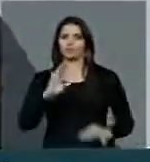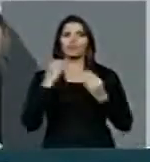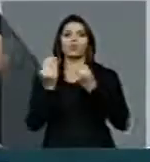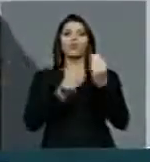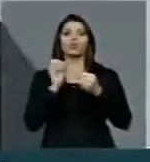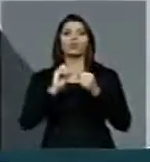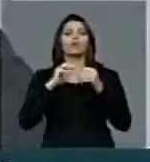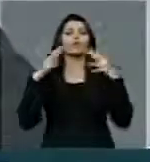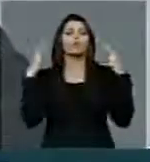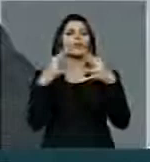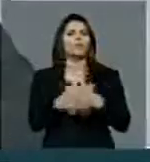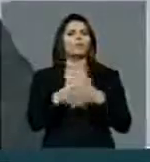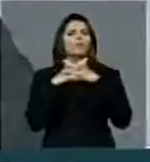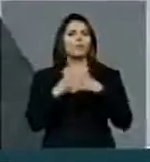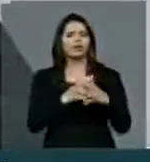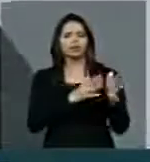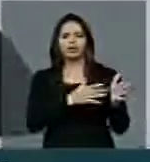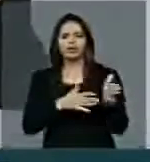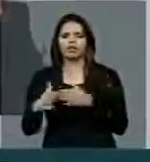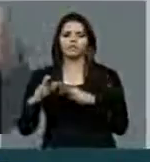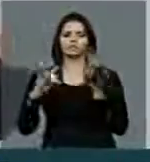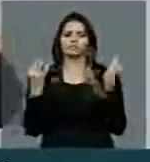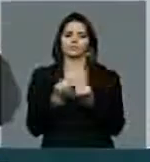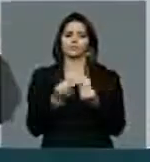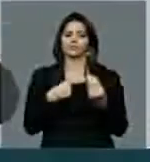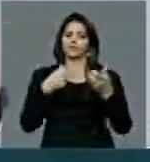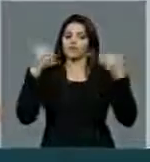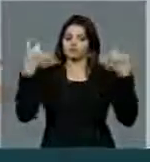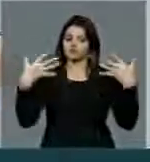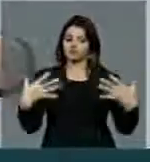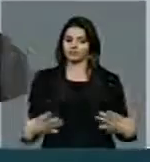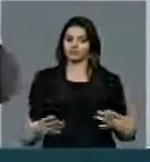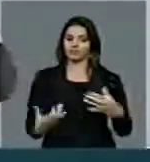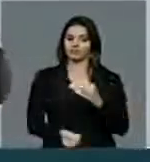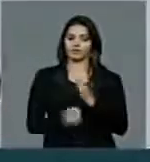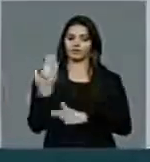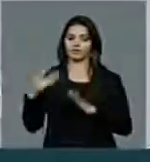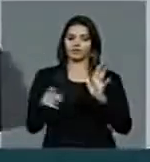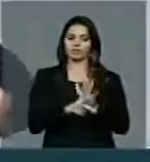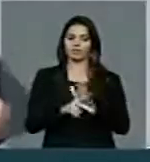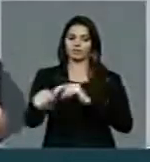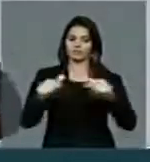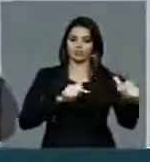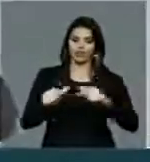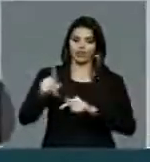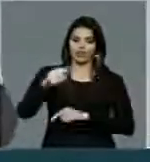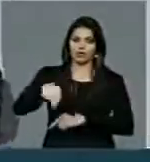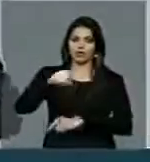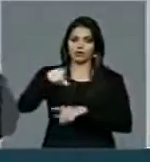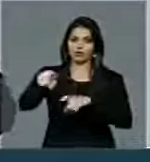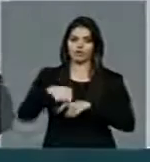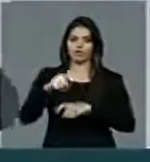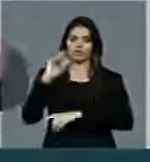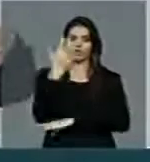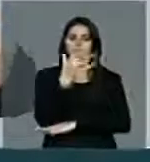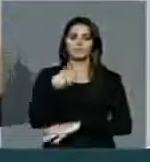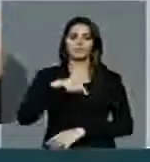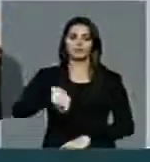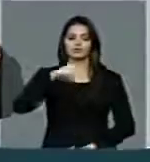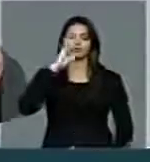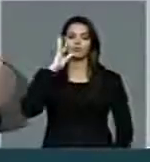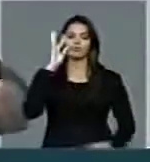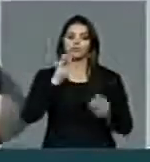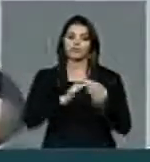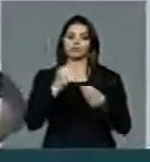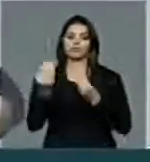feito. A complexidade vou expor aqui, da implementação dessas atividades, vocês vão entender a envergadura. E essa